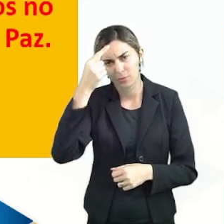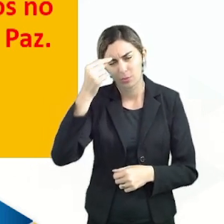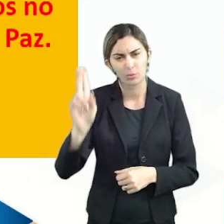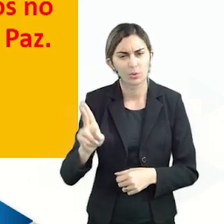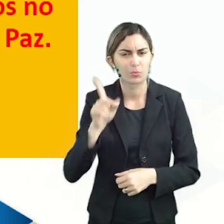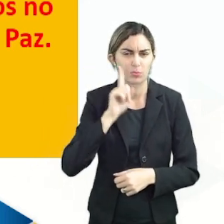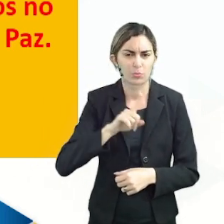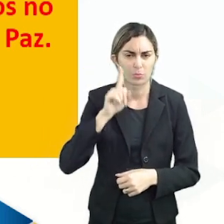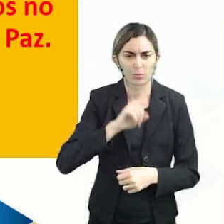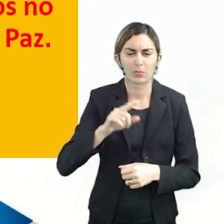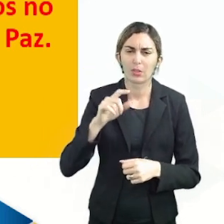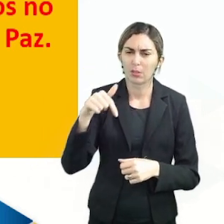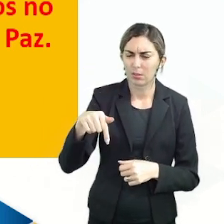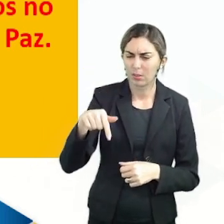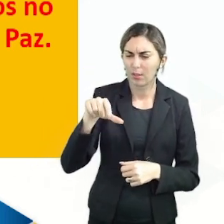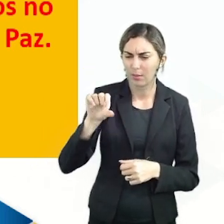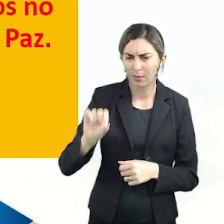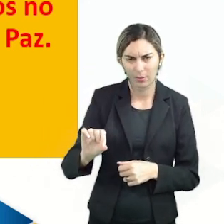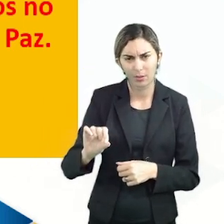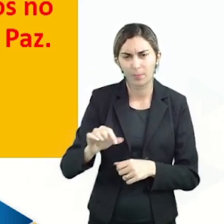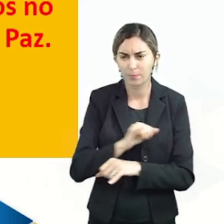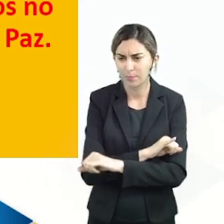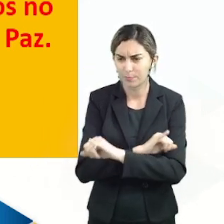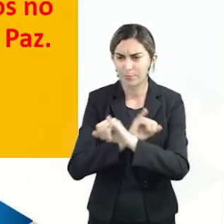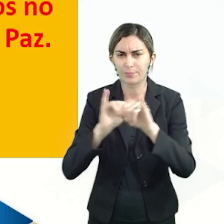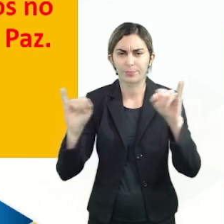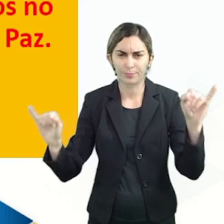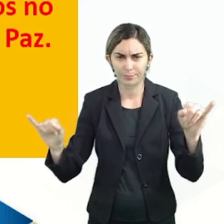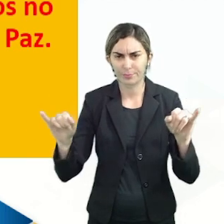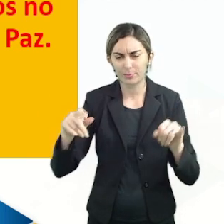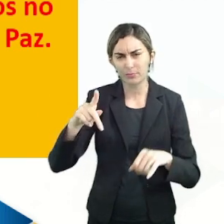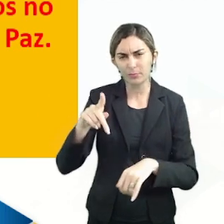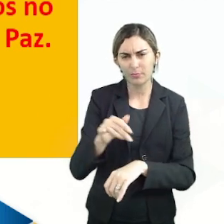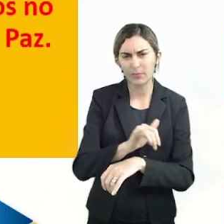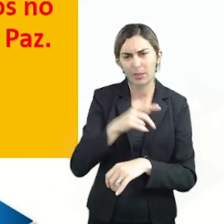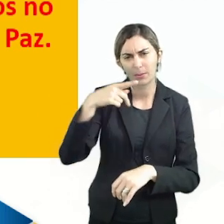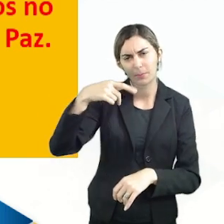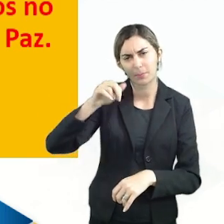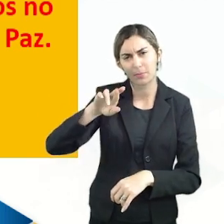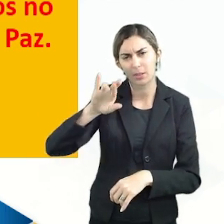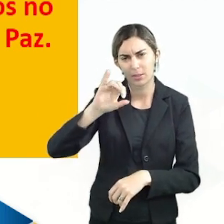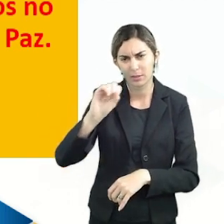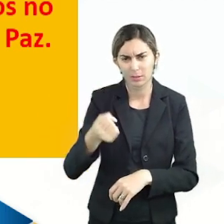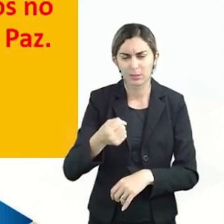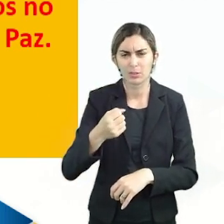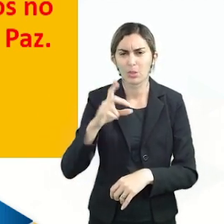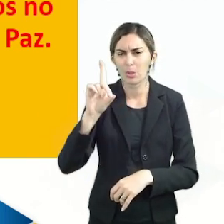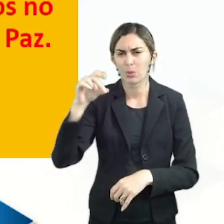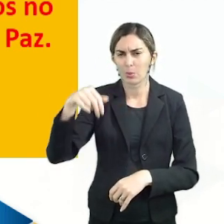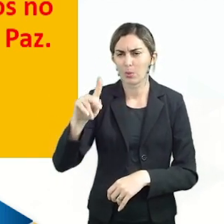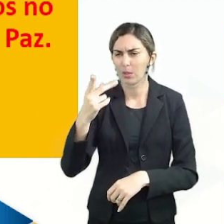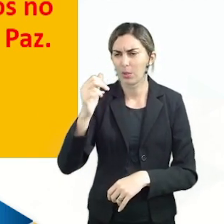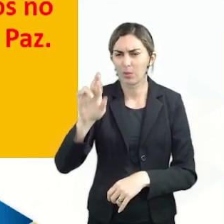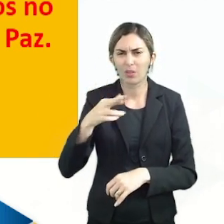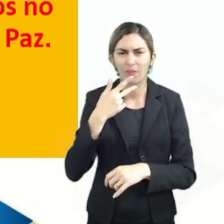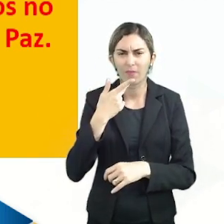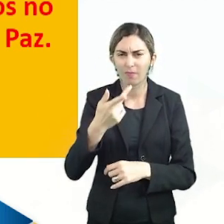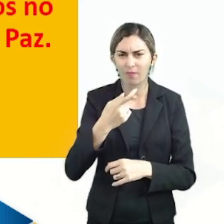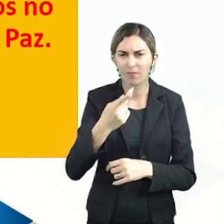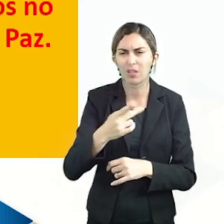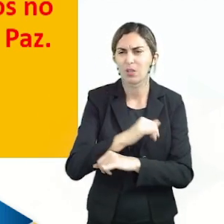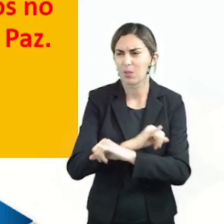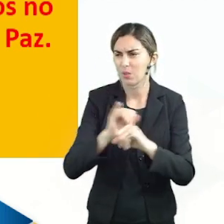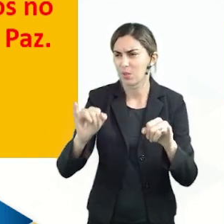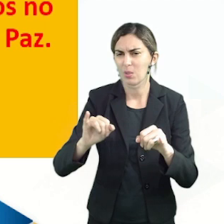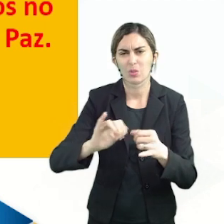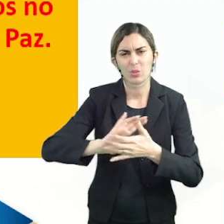Unidos e em 70, em um pronunciamento em Paris, Dom Helder denunciou a prática de tortura